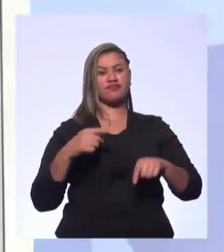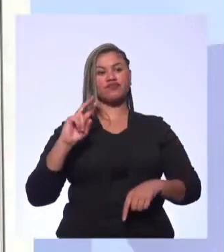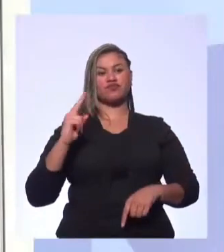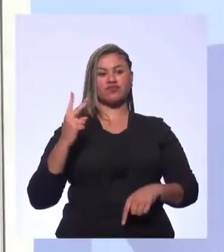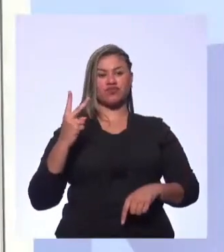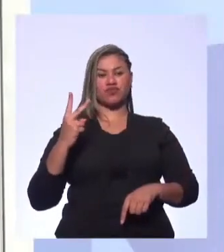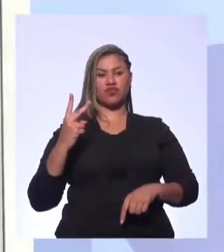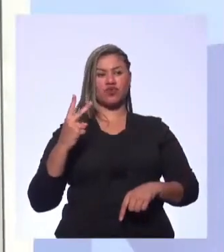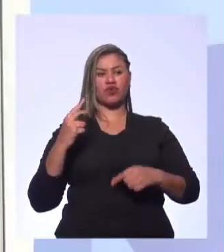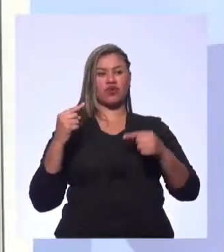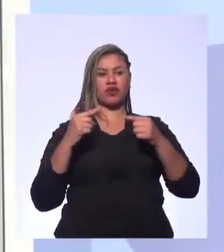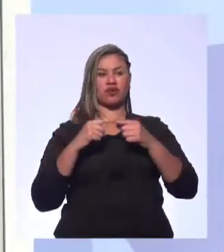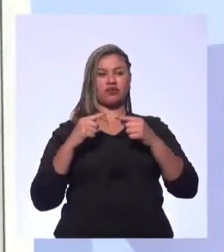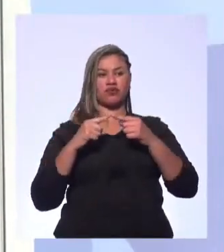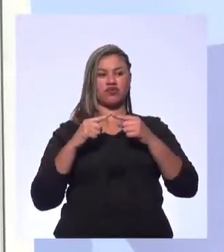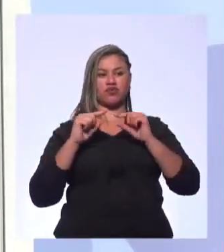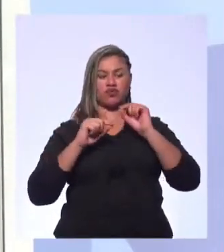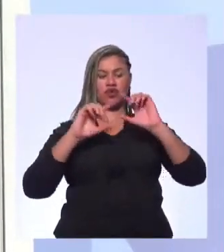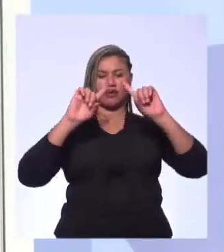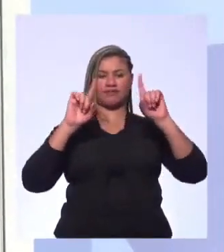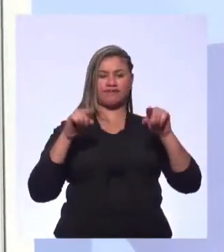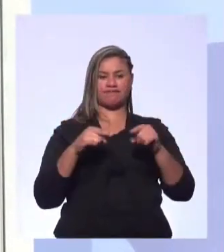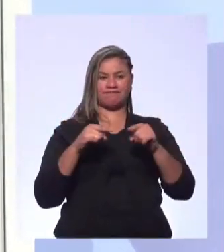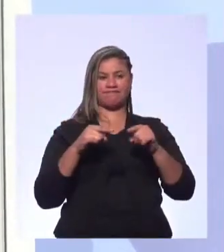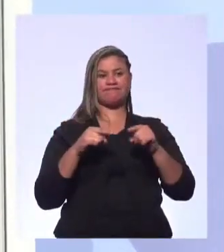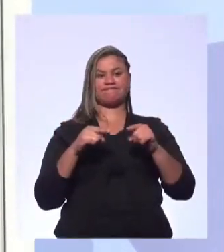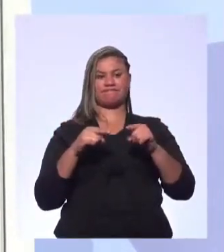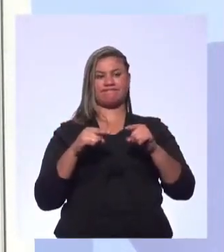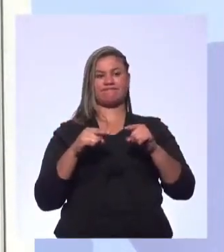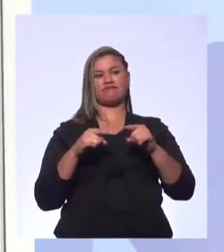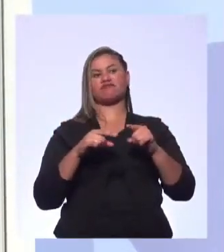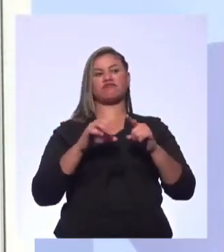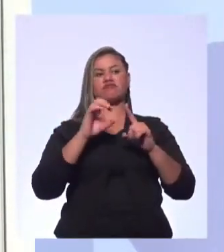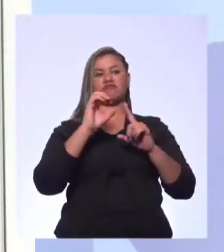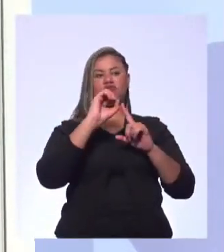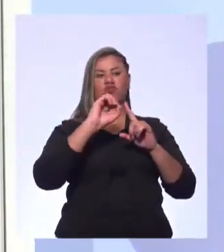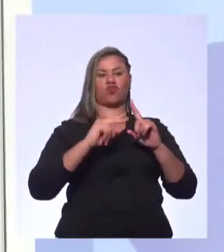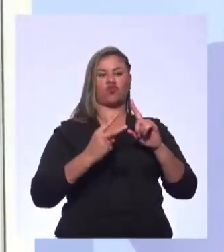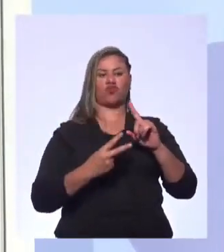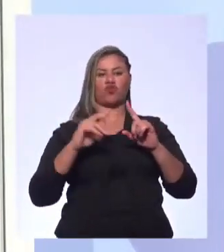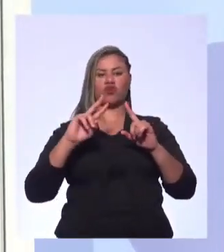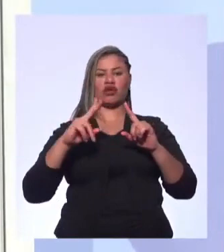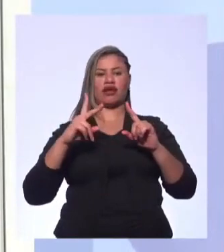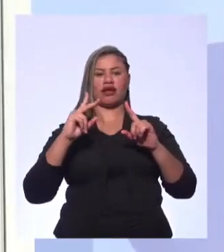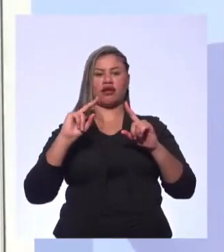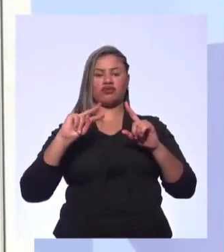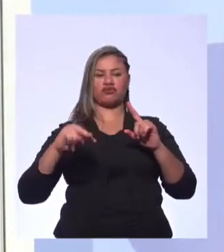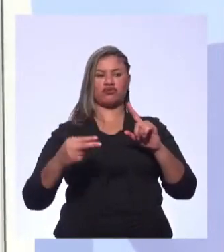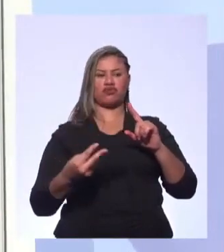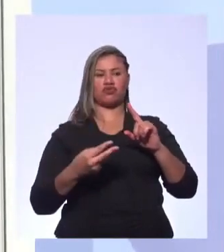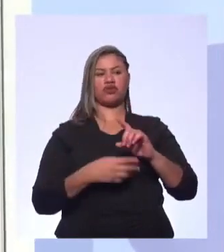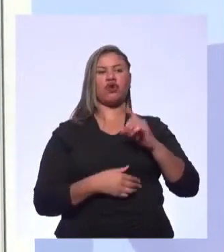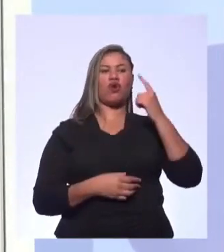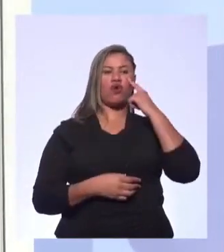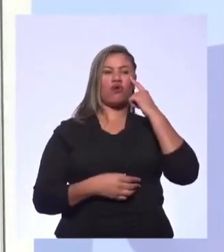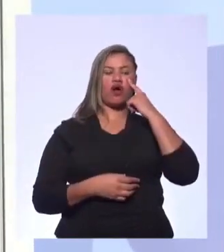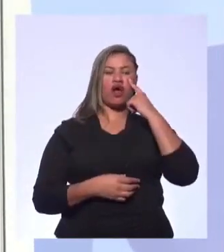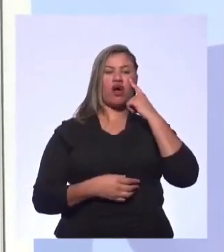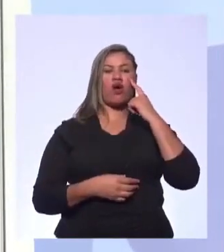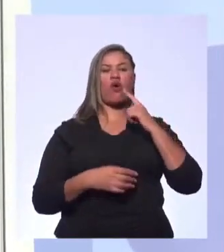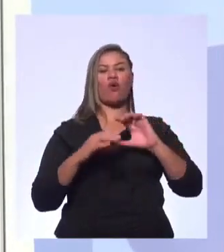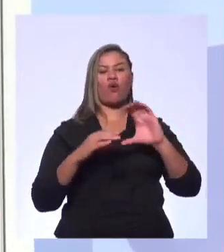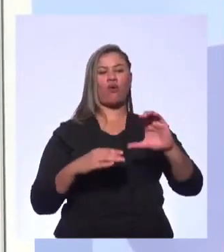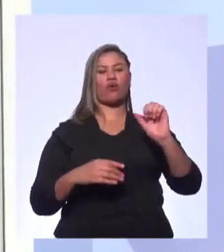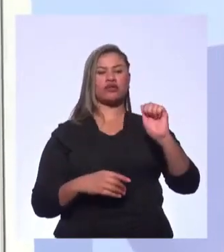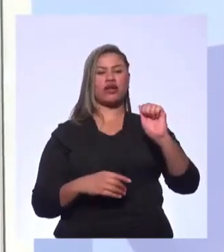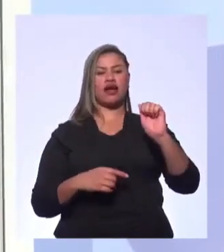O 2, ele tá abrangendo quem? Todos que estão entre parênteses. O cálcio, ele não tem nada aqui. Eu posso falar que ele